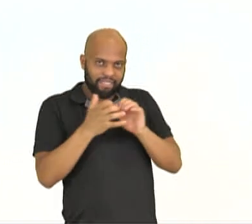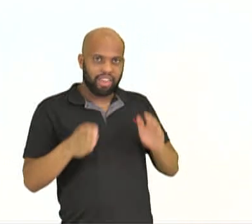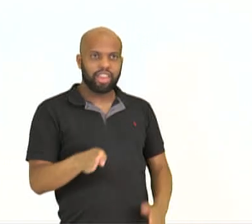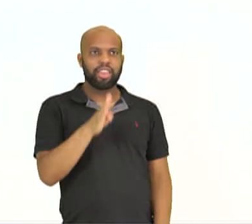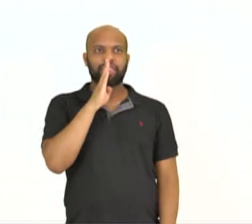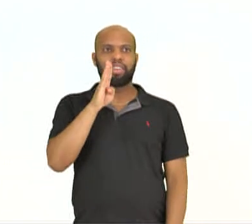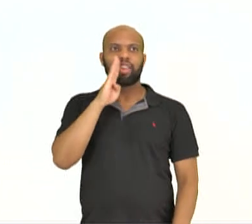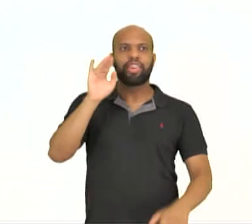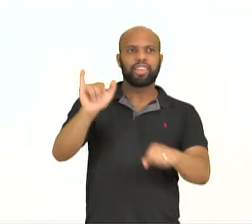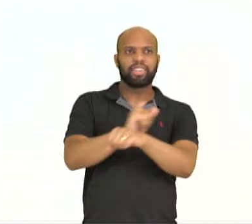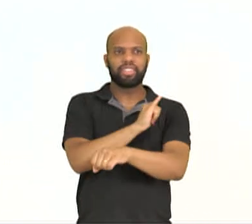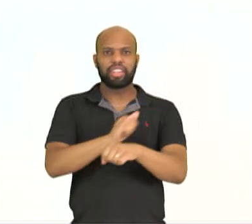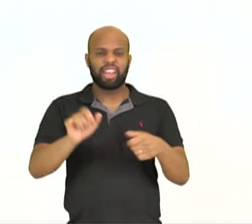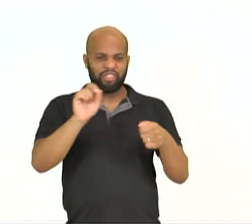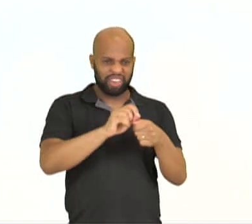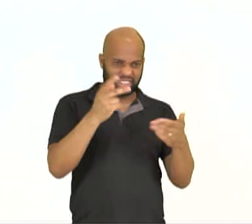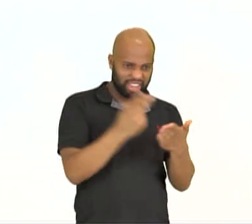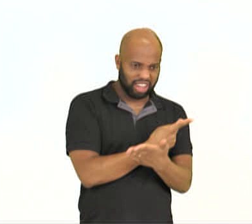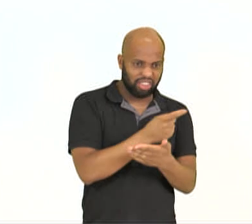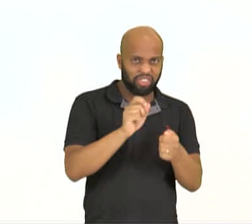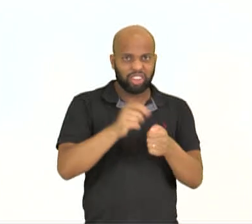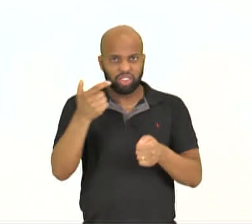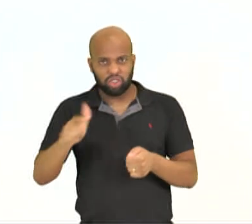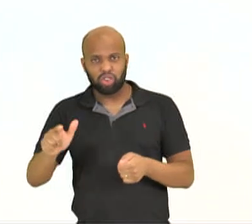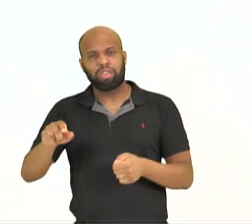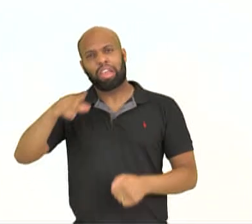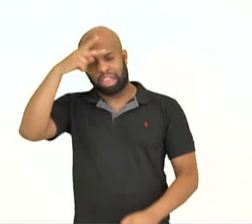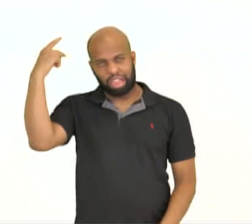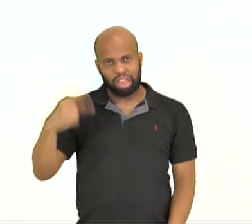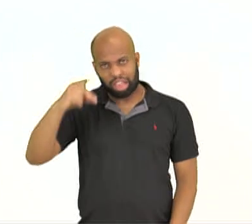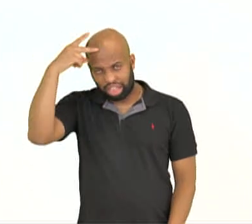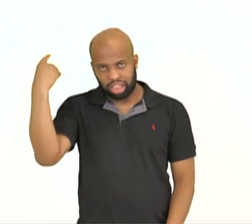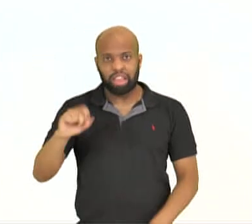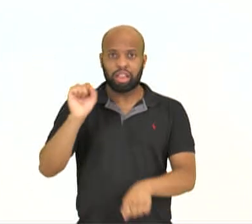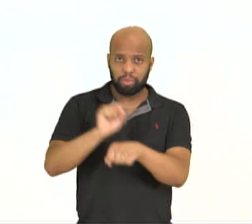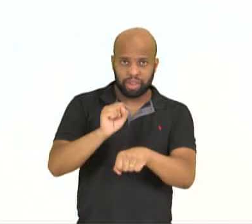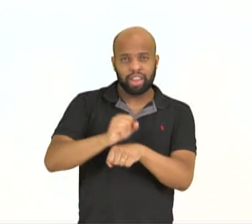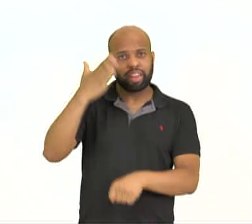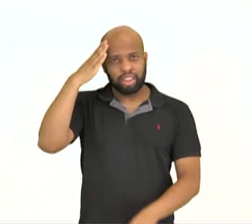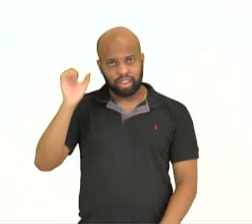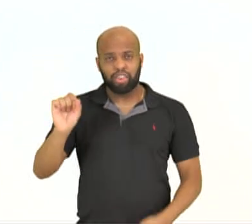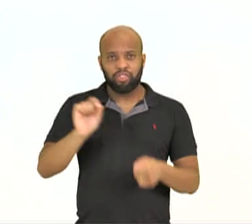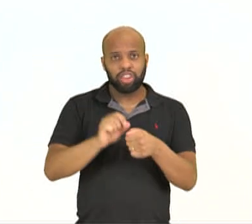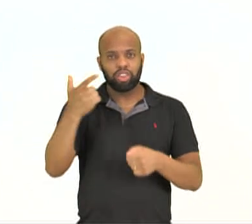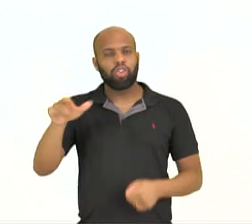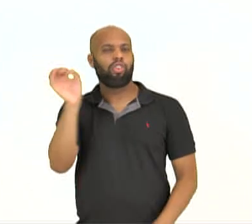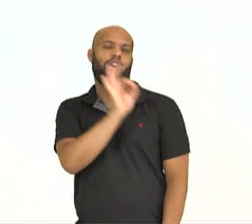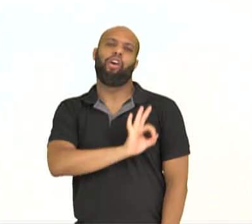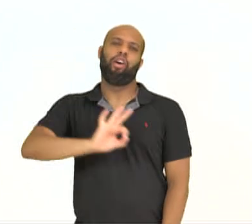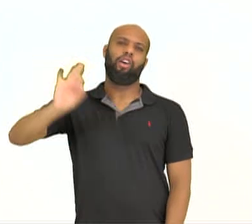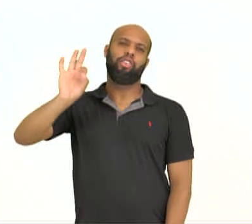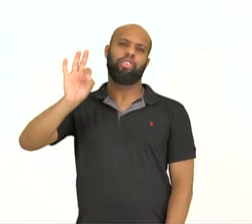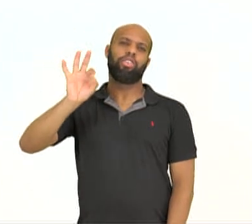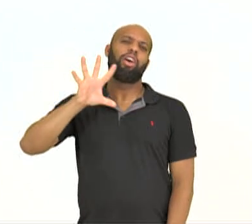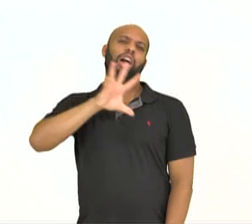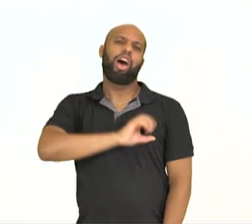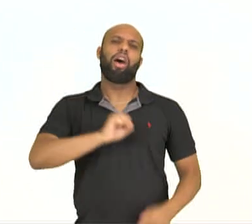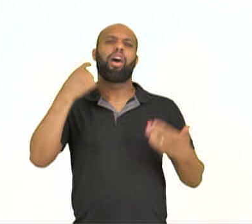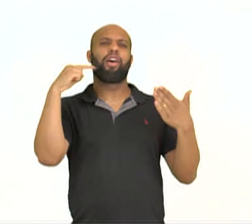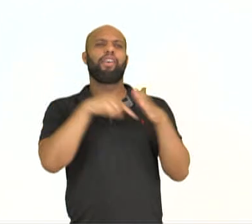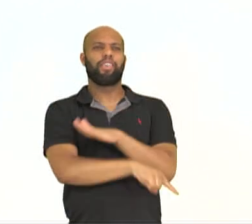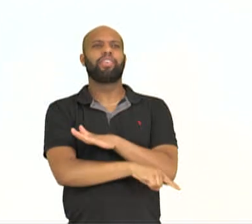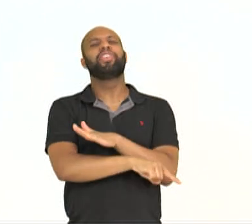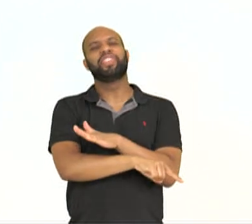Calar é tático, desfazer é árduo. Esperar é sábio, refazer é ótimo. Amar é